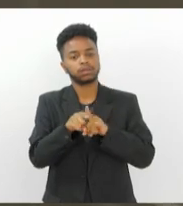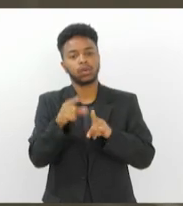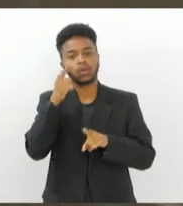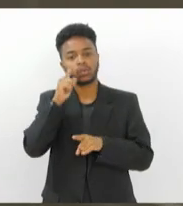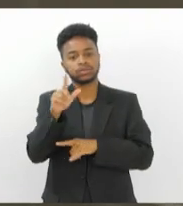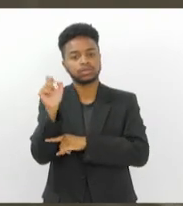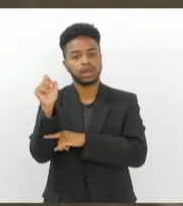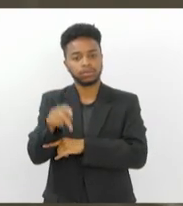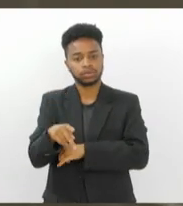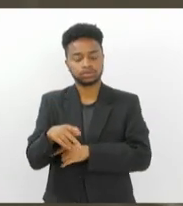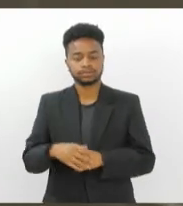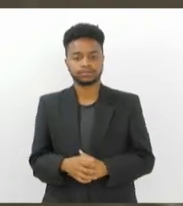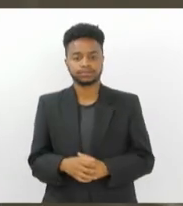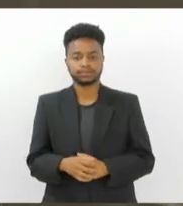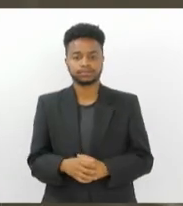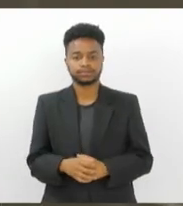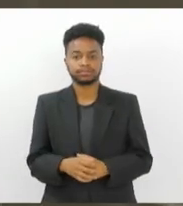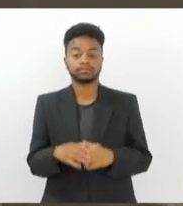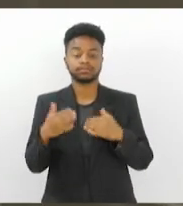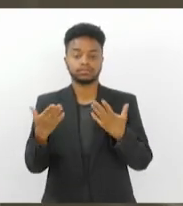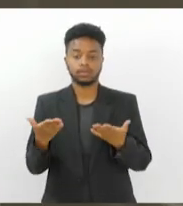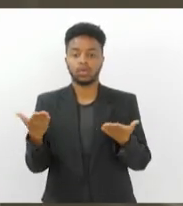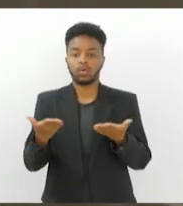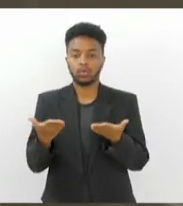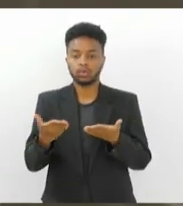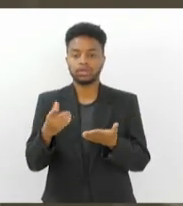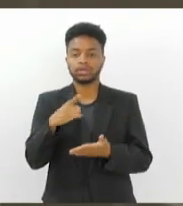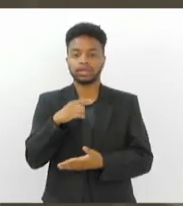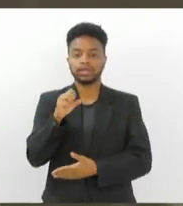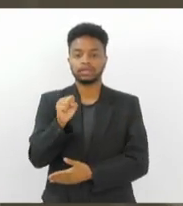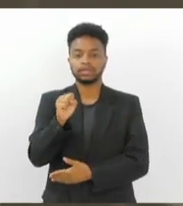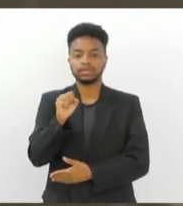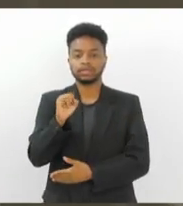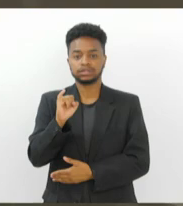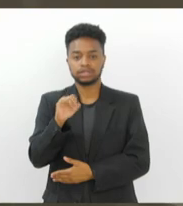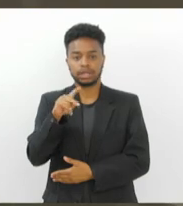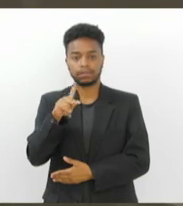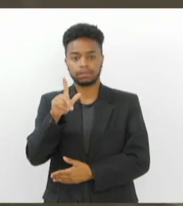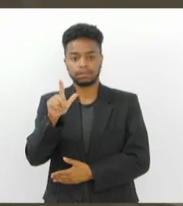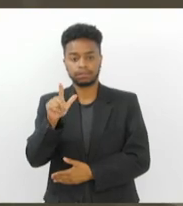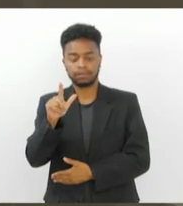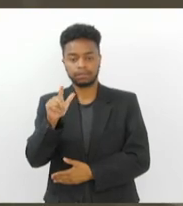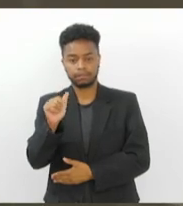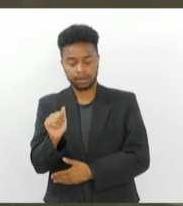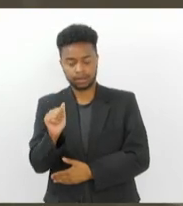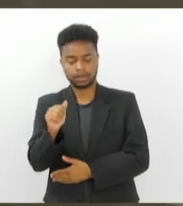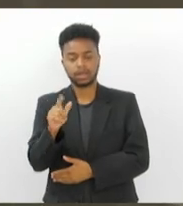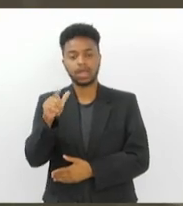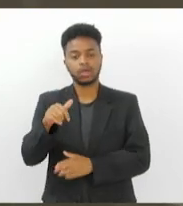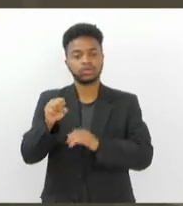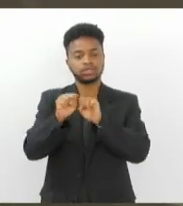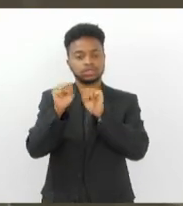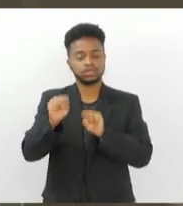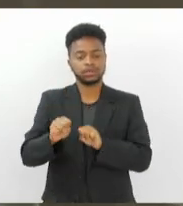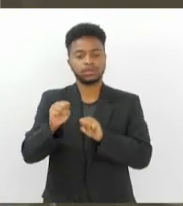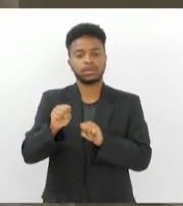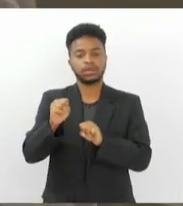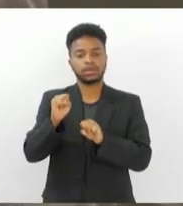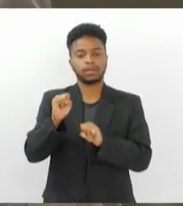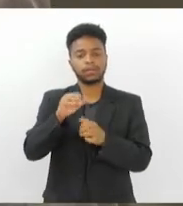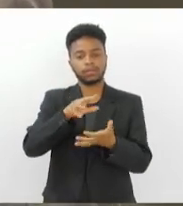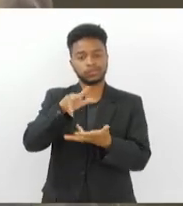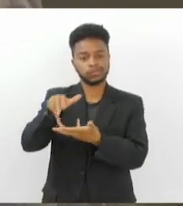aposentadoria então assim hoje nós temos lá o cine que é o Sistema Nacional de Emprego que a gente precisa resgatar a confiança do